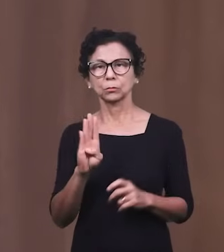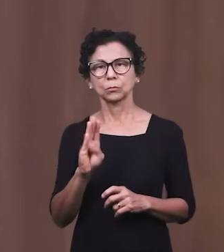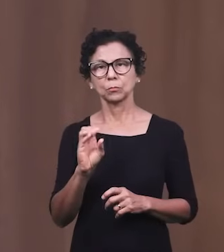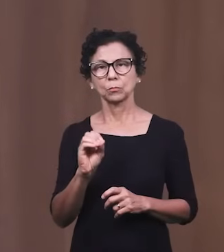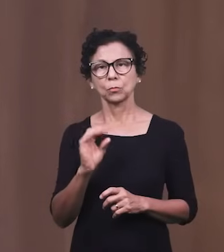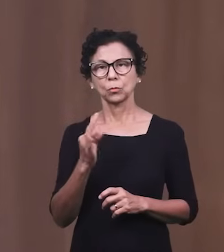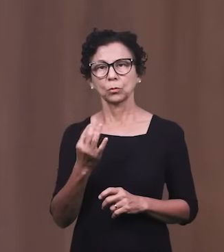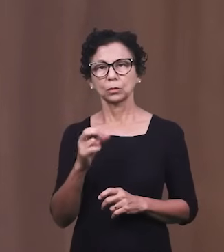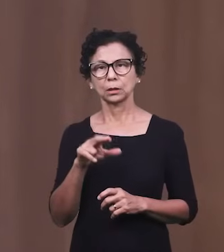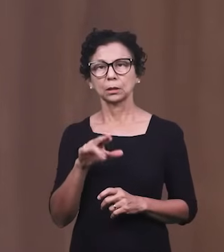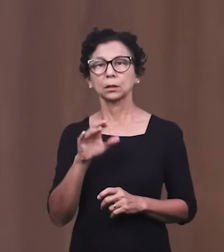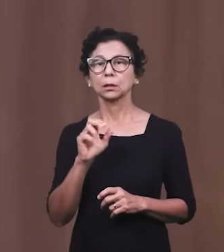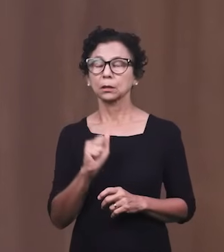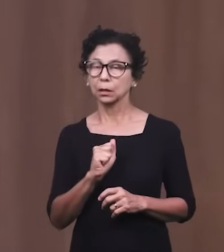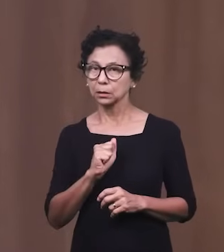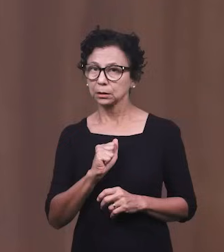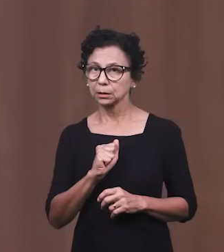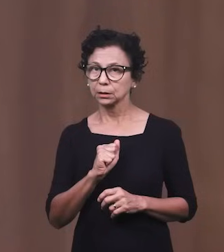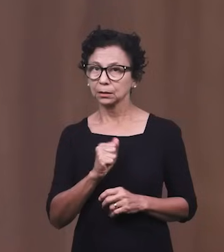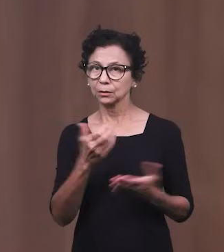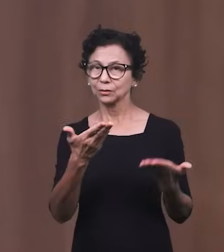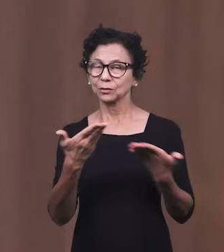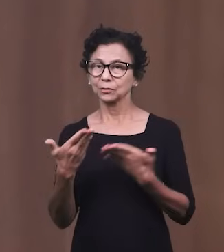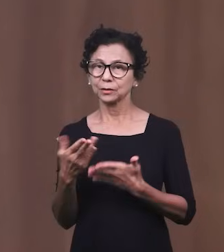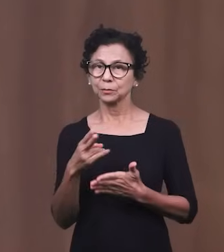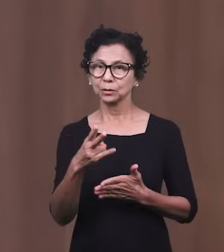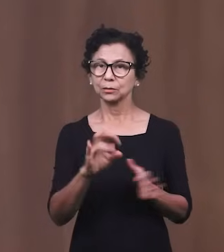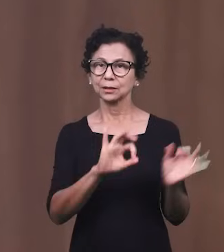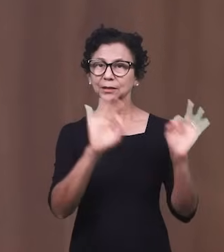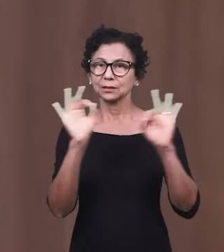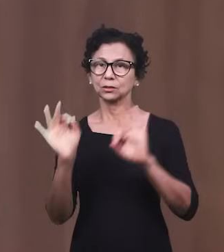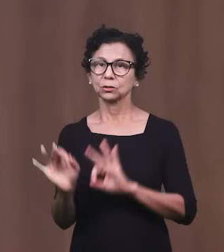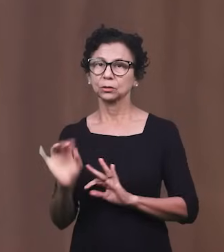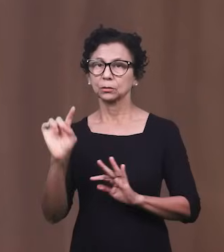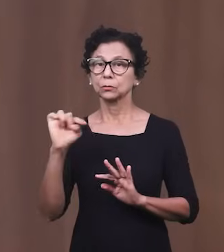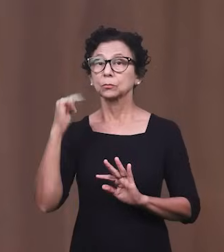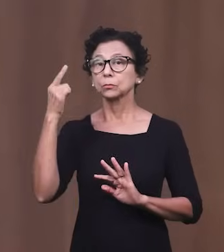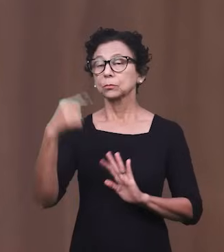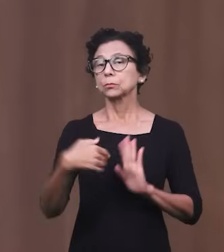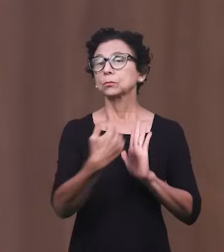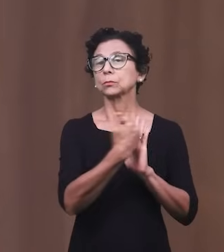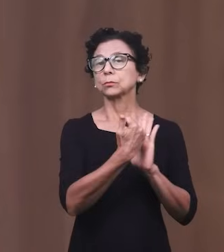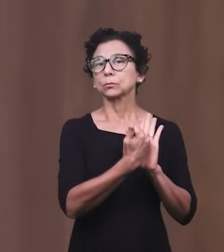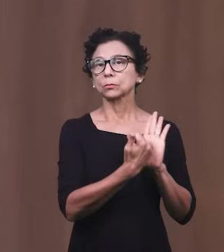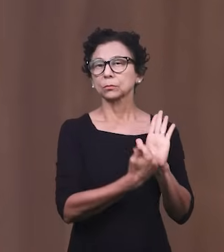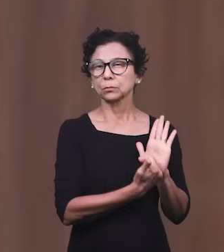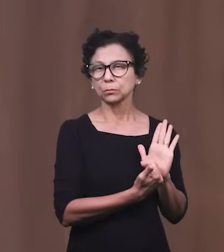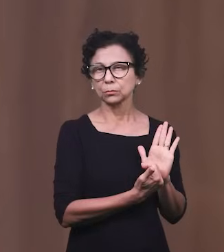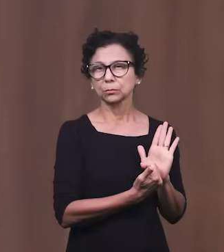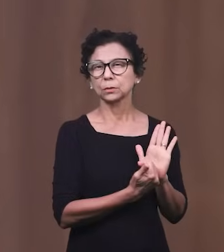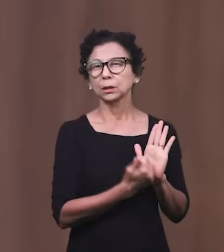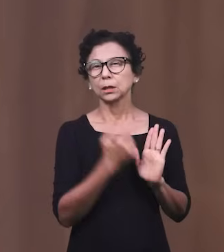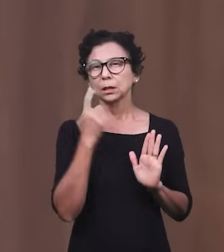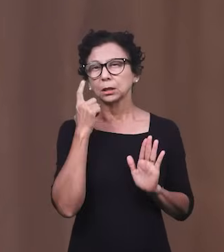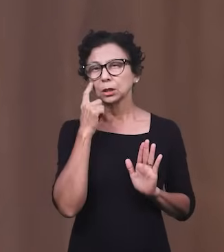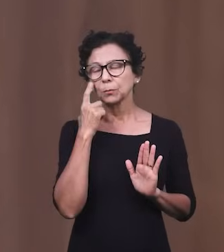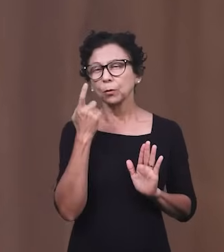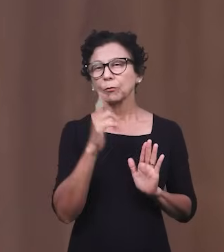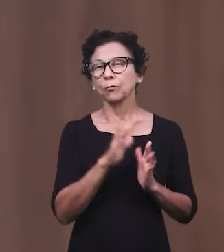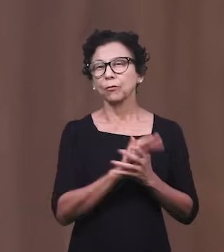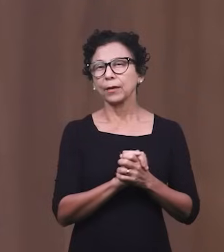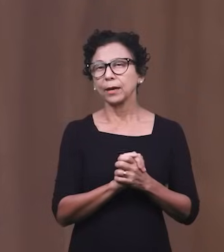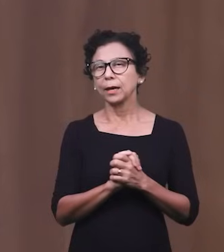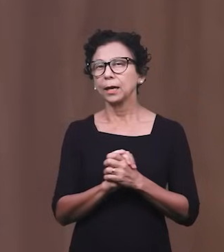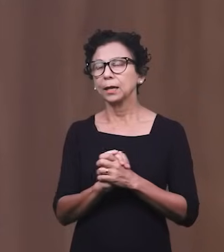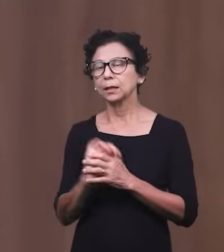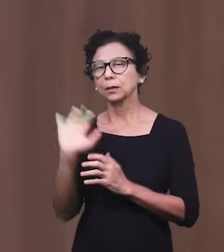que estão nos assistindo a acompanhar também o próximo programa em que também eh abordaremos bastante essa questão da ecologia